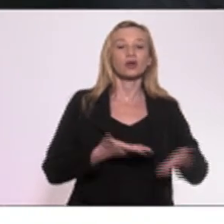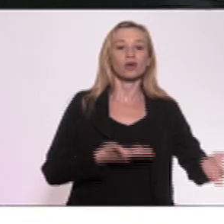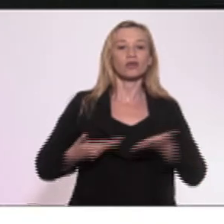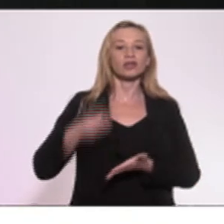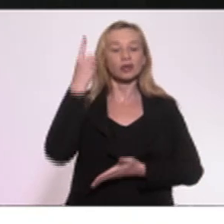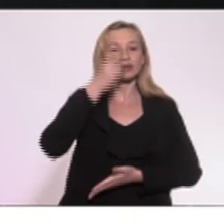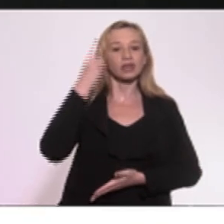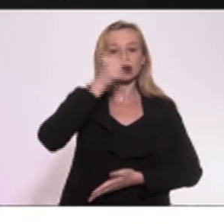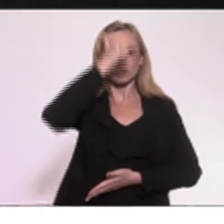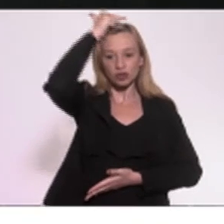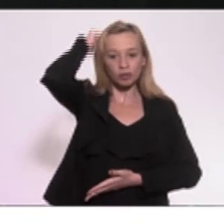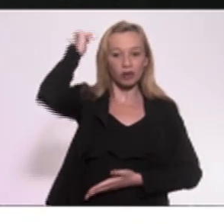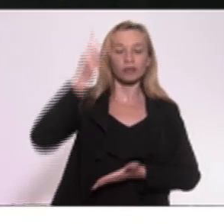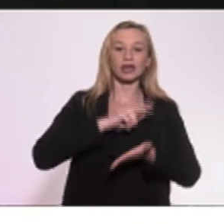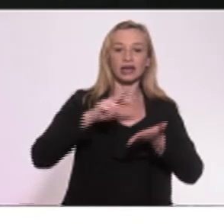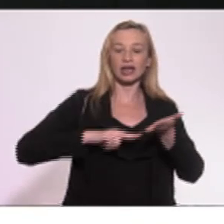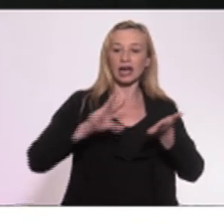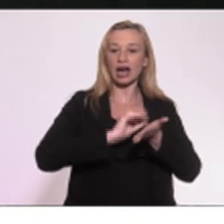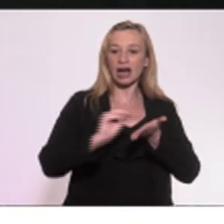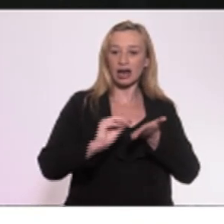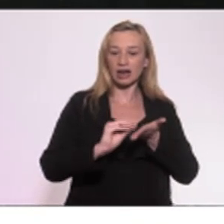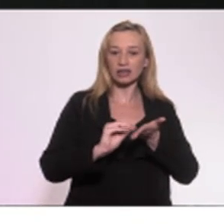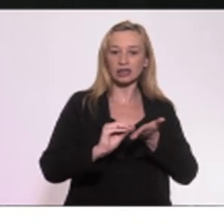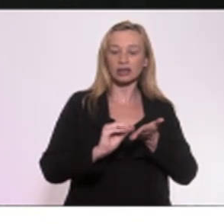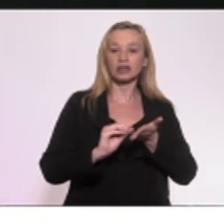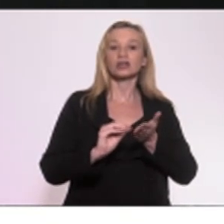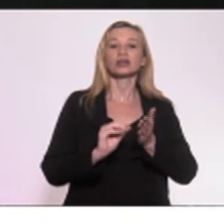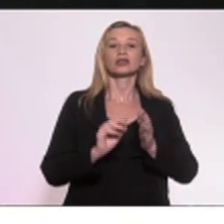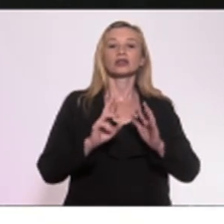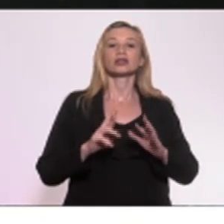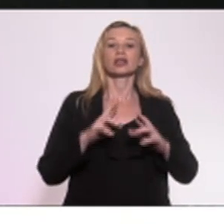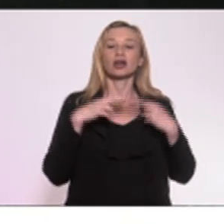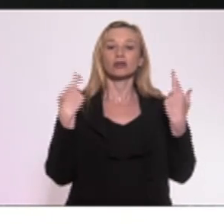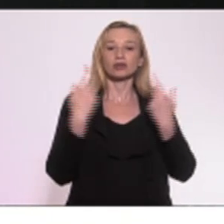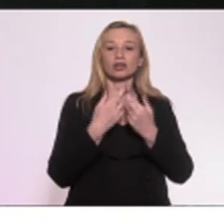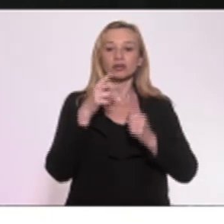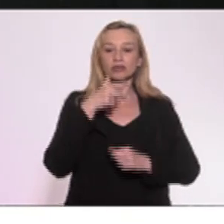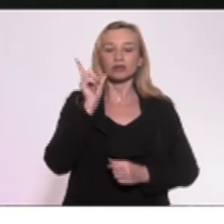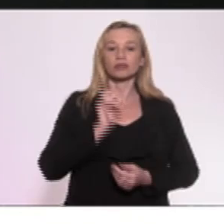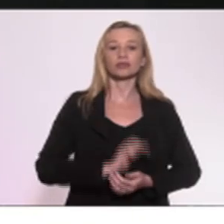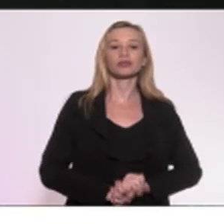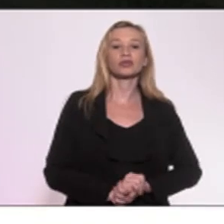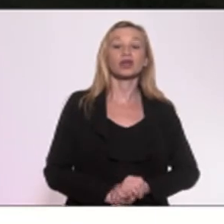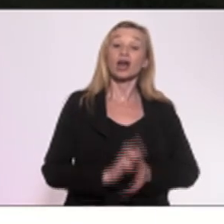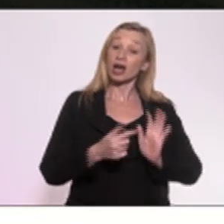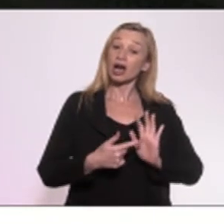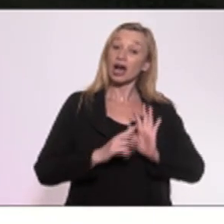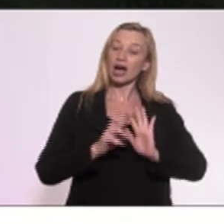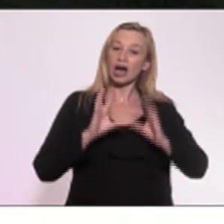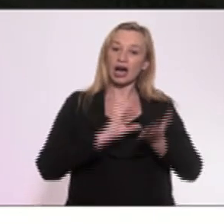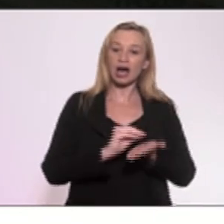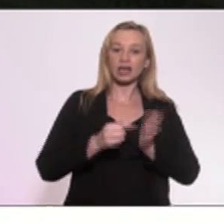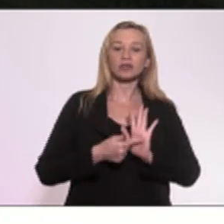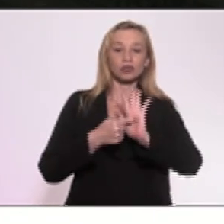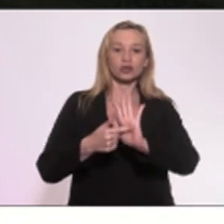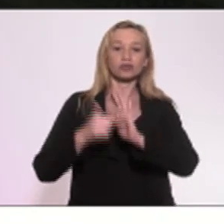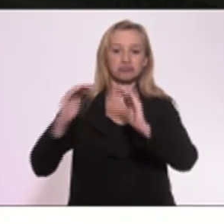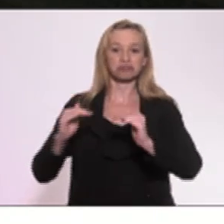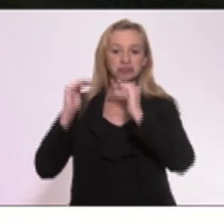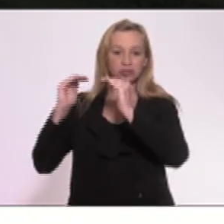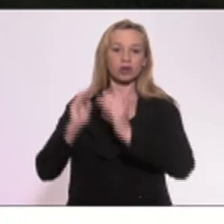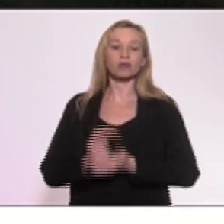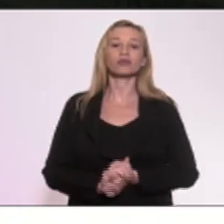senhor deputado Luiz Paulo para fazer a leitura da ata da sessão anterior. A ata reflete com